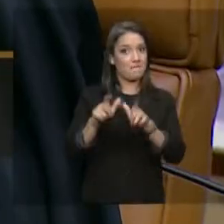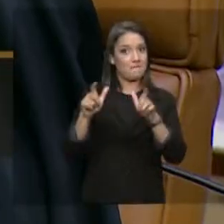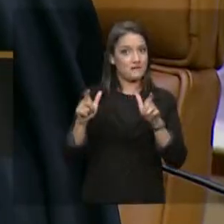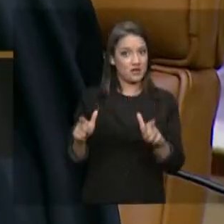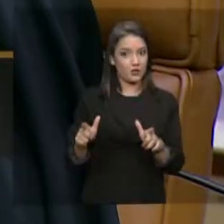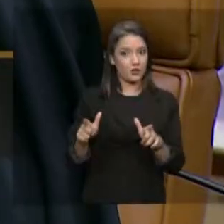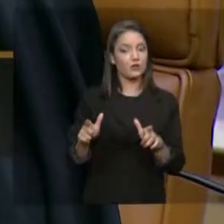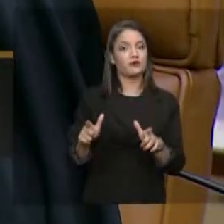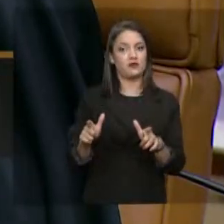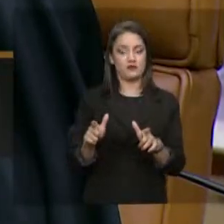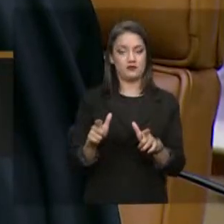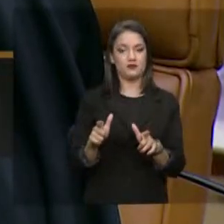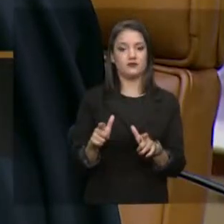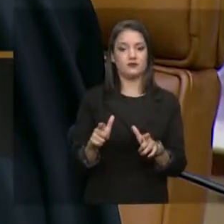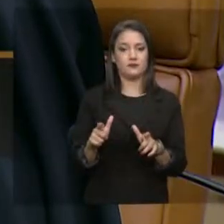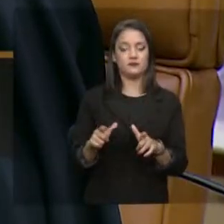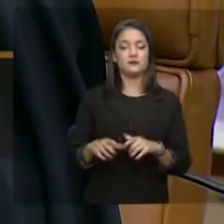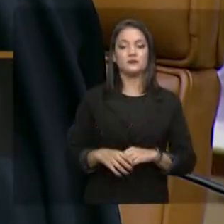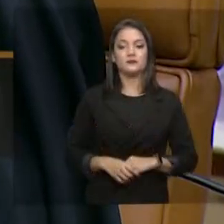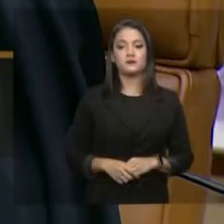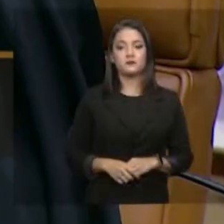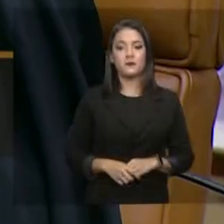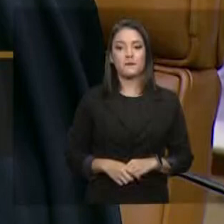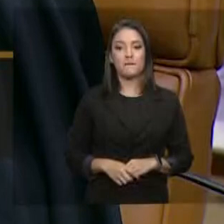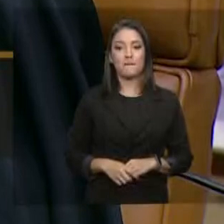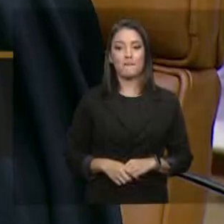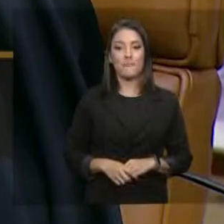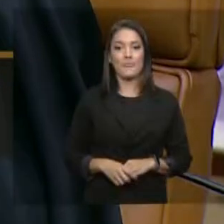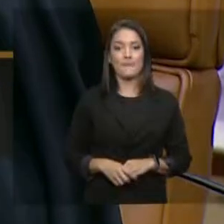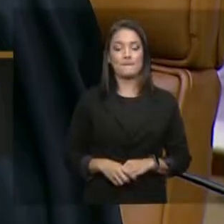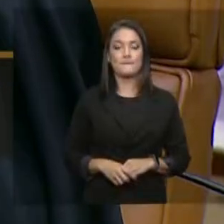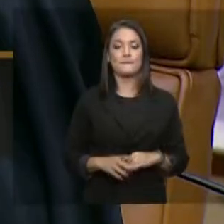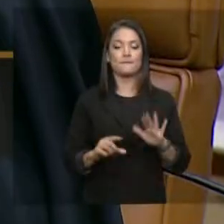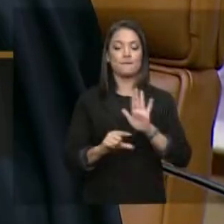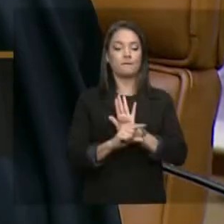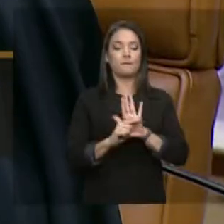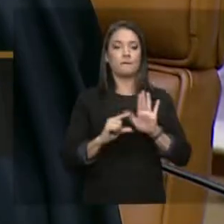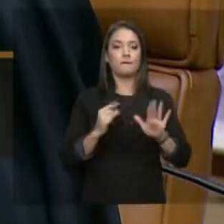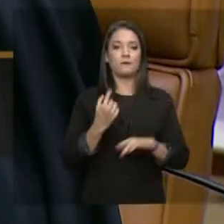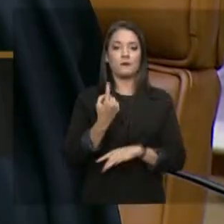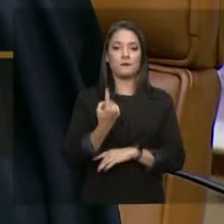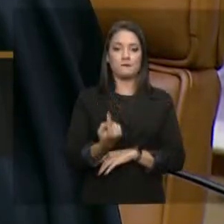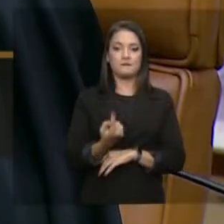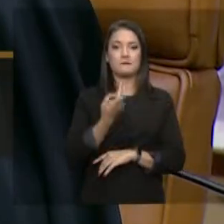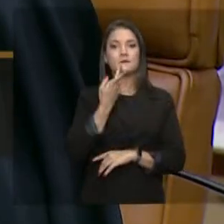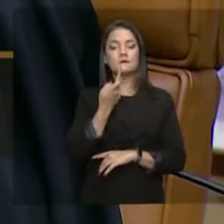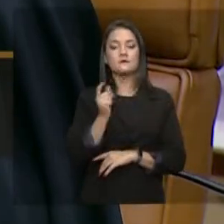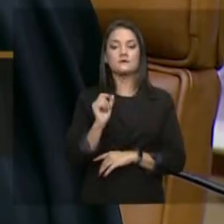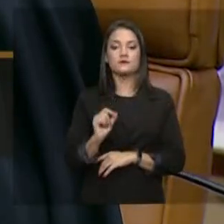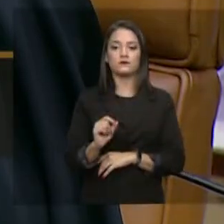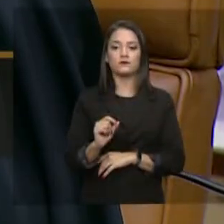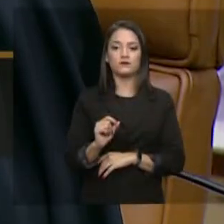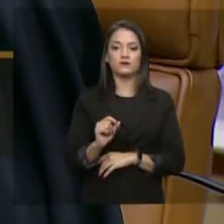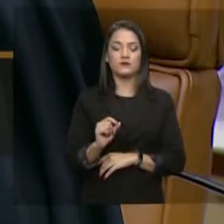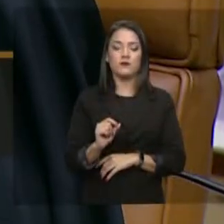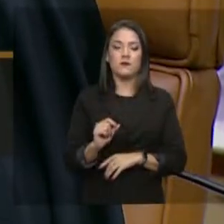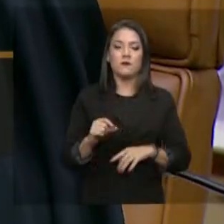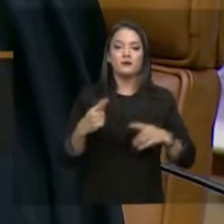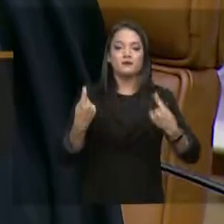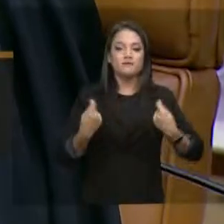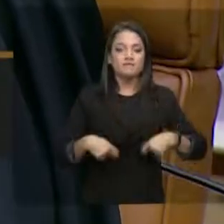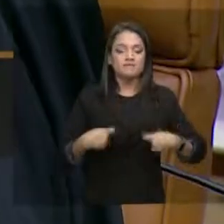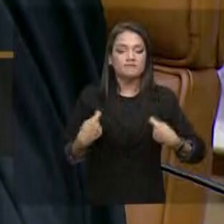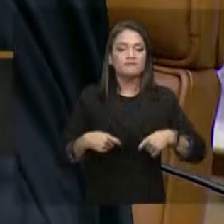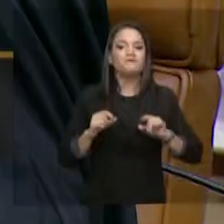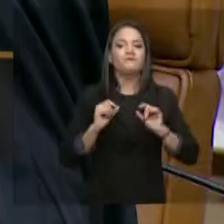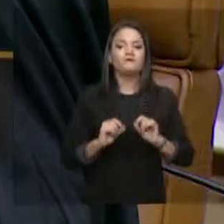adota expressamente o critério majoritário, e no parágrafo 1º, diz que há necessidade